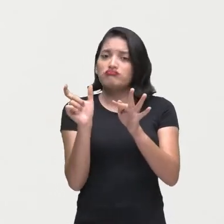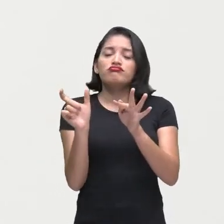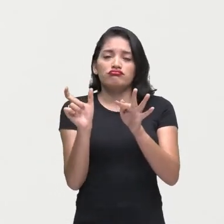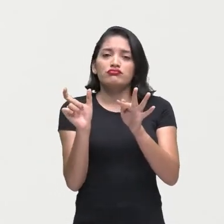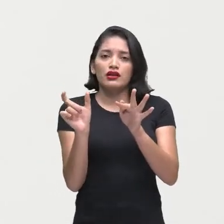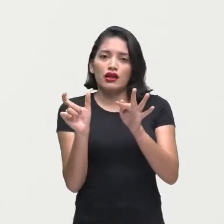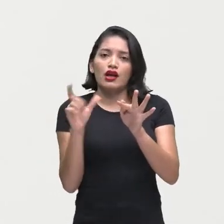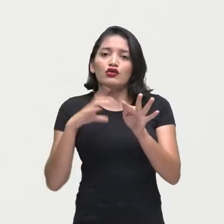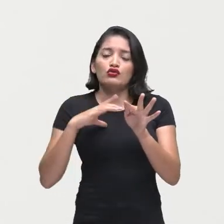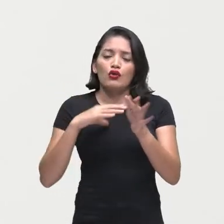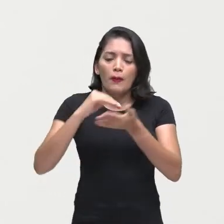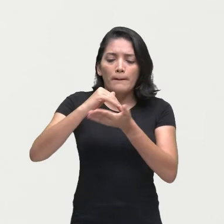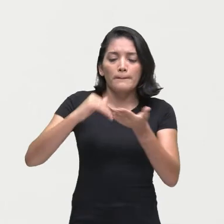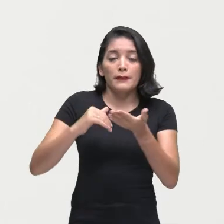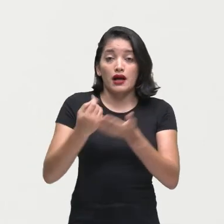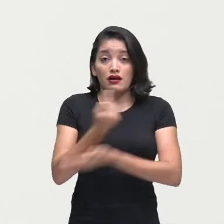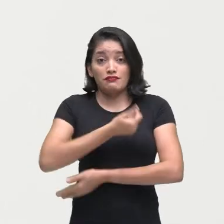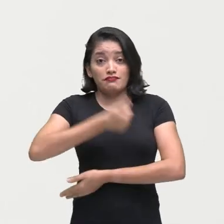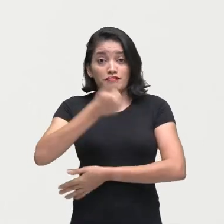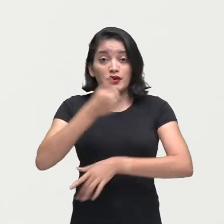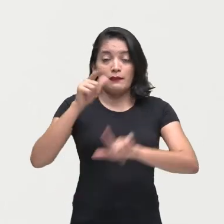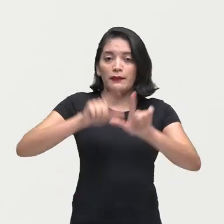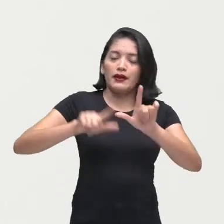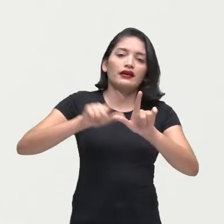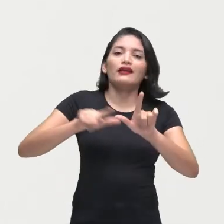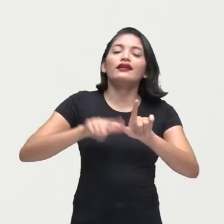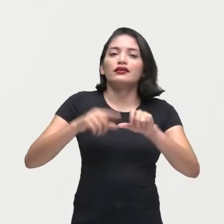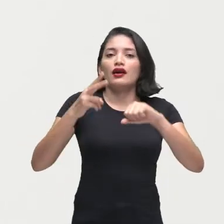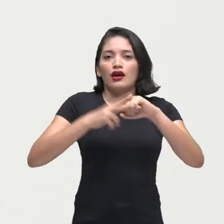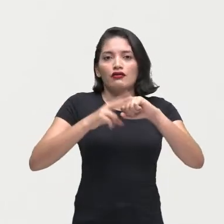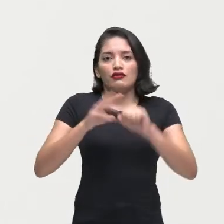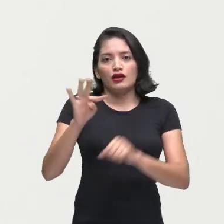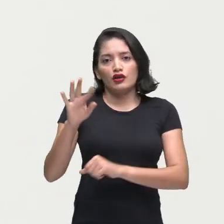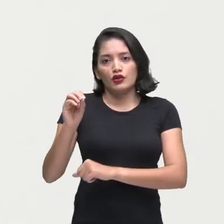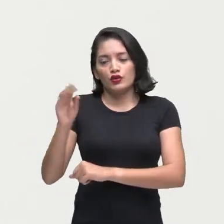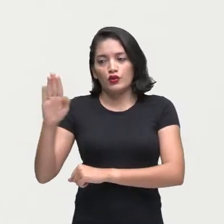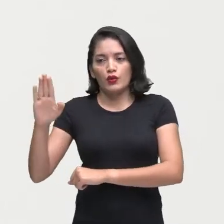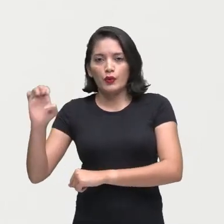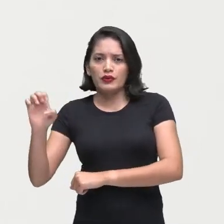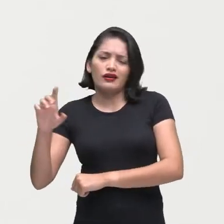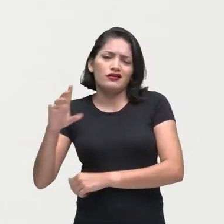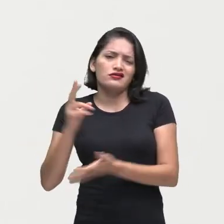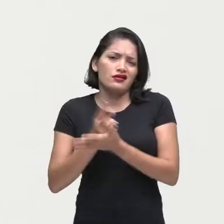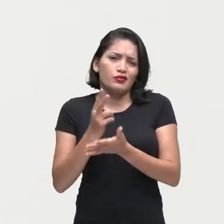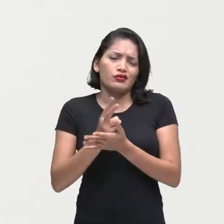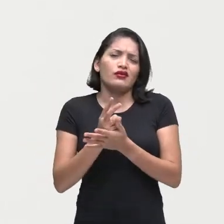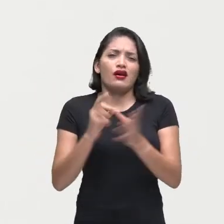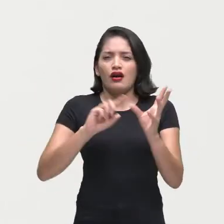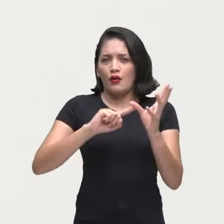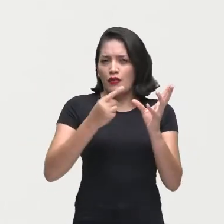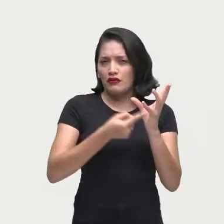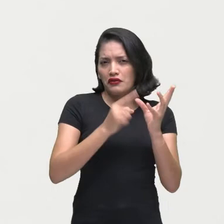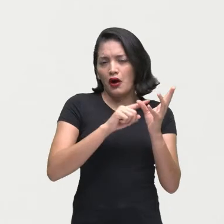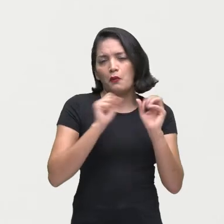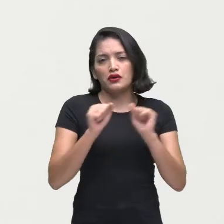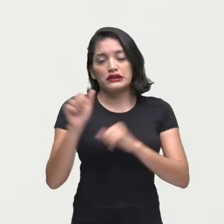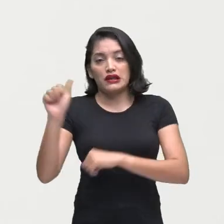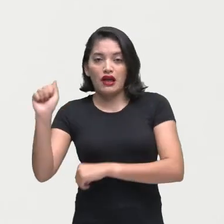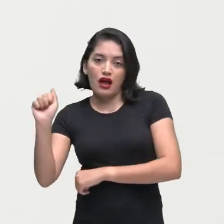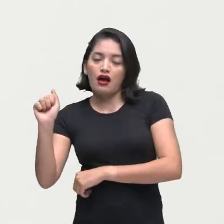só você tirar primeira letra do vamos subir e vai ser sempre uma vogal não é pode ser o a